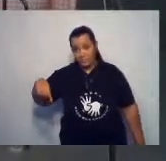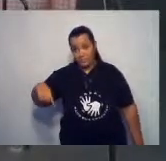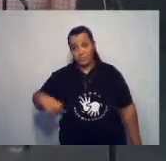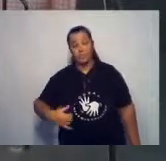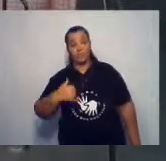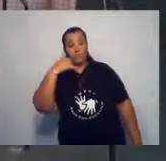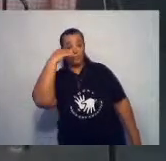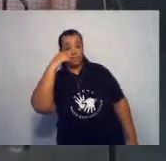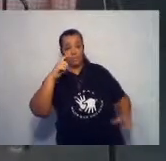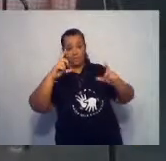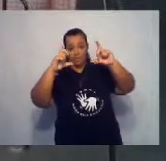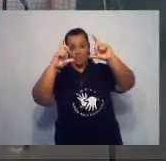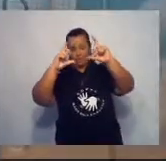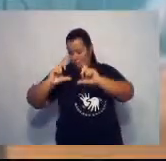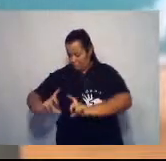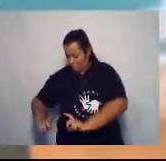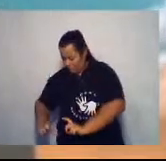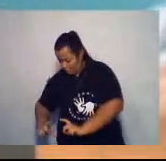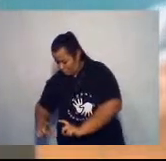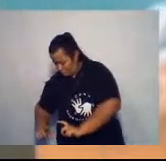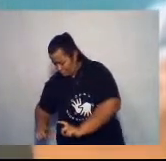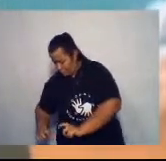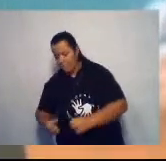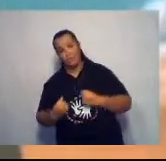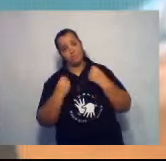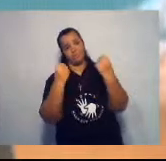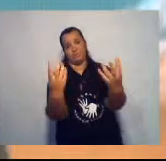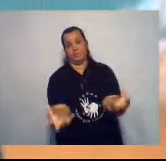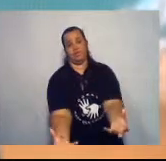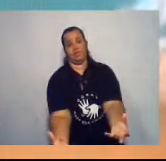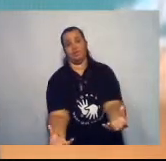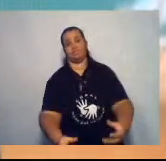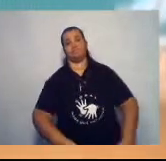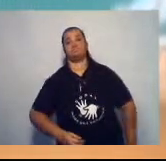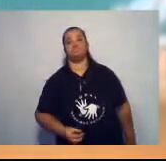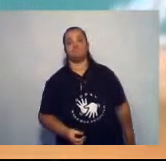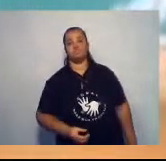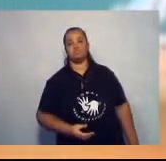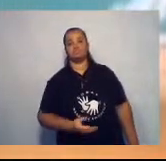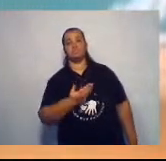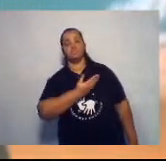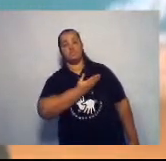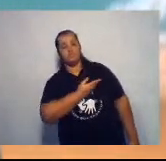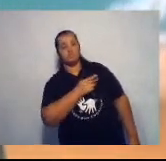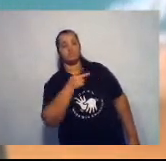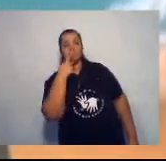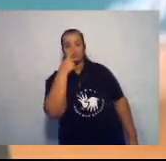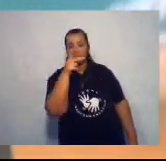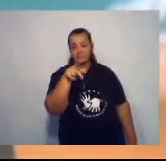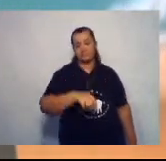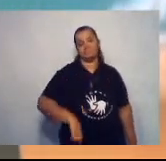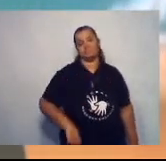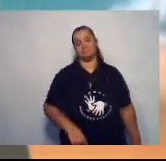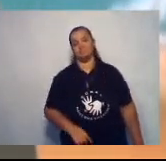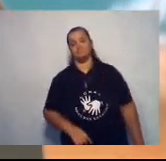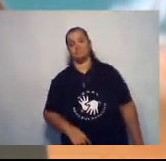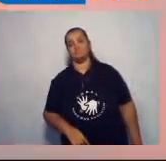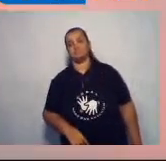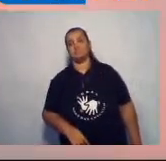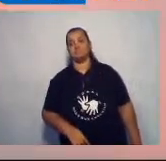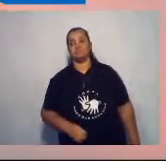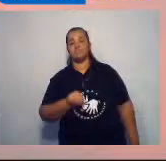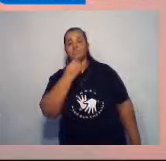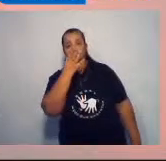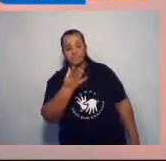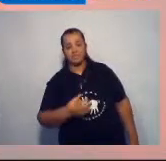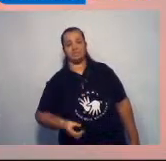tela aí tá o QR Code aí que você pode estar doando, né? E para isso aí o nosso amigão, o Ailton, vai dar um toque para vocês aí.